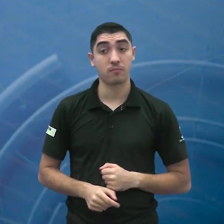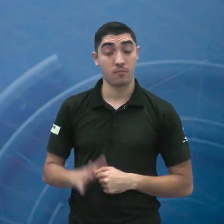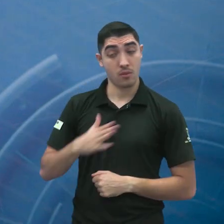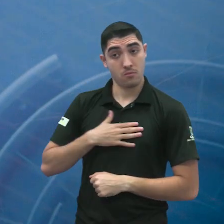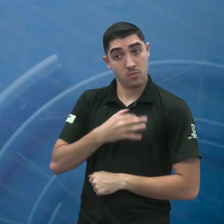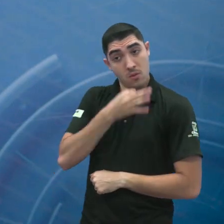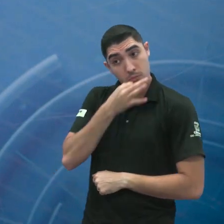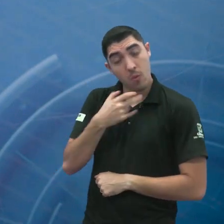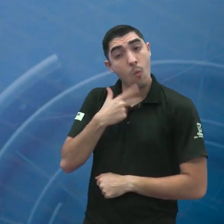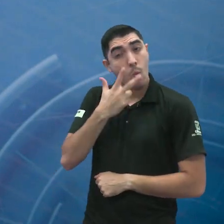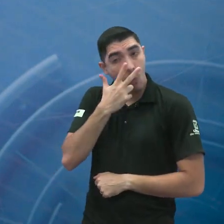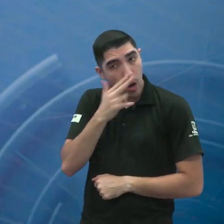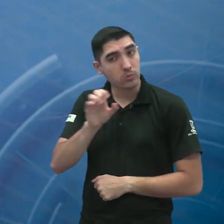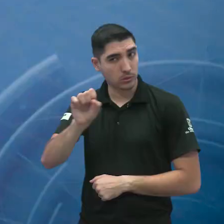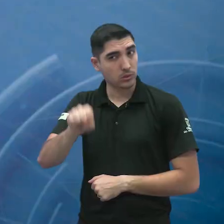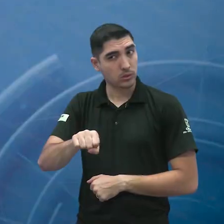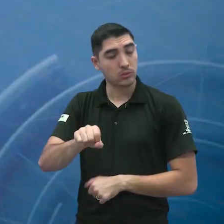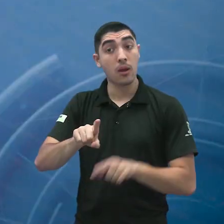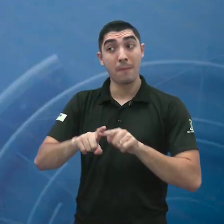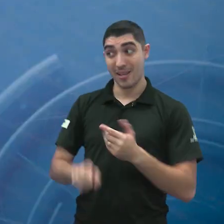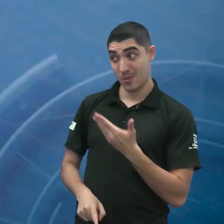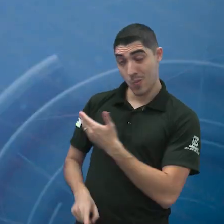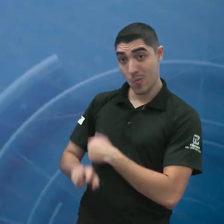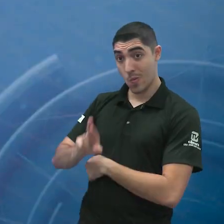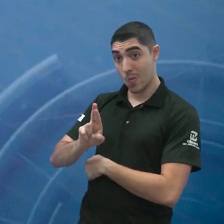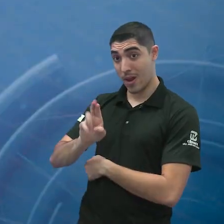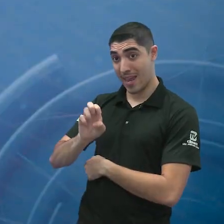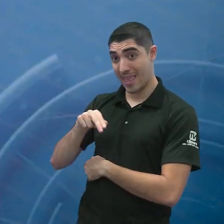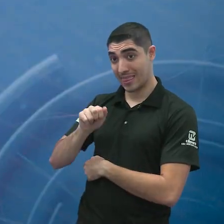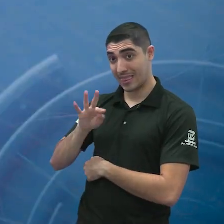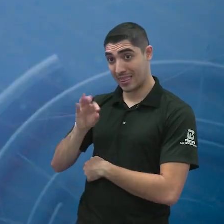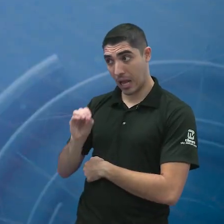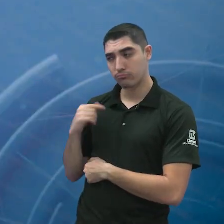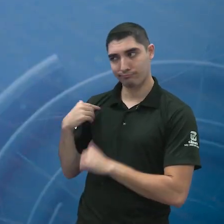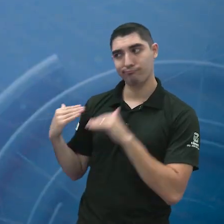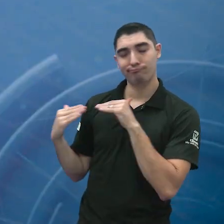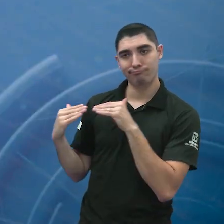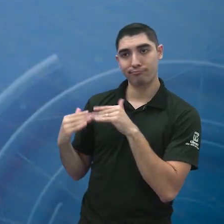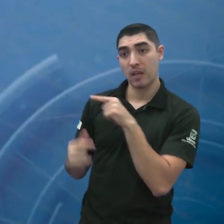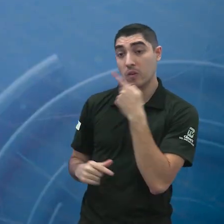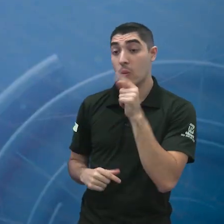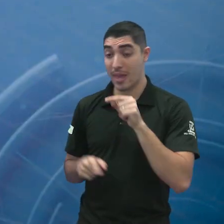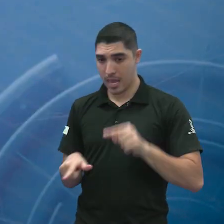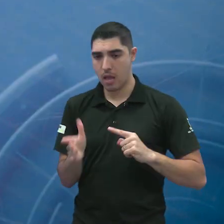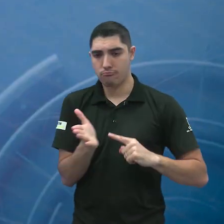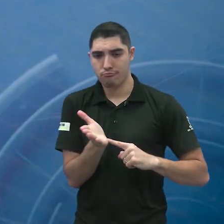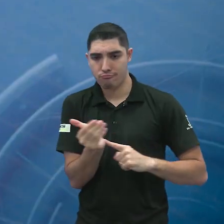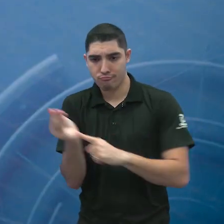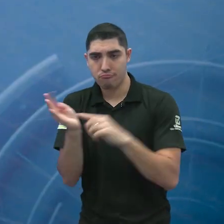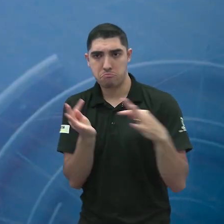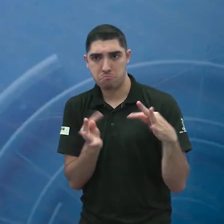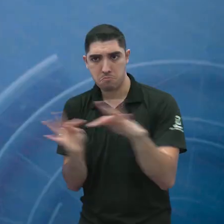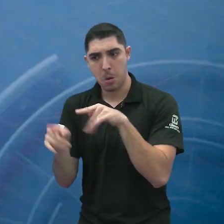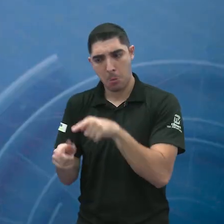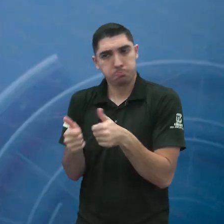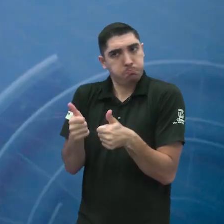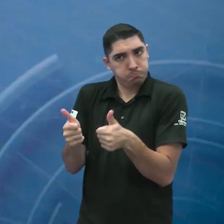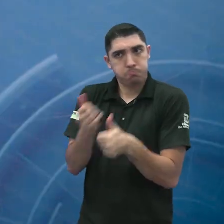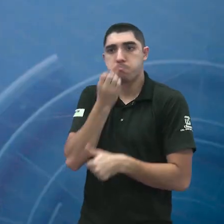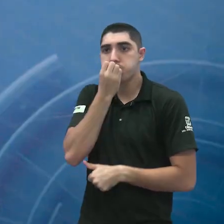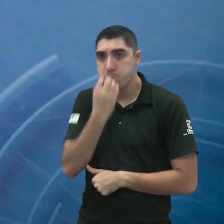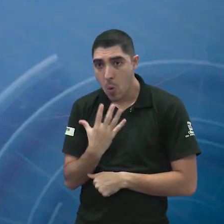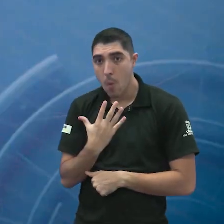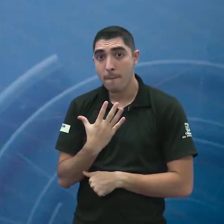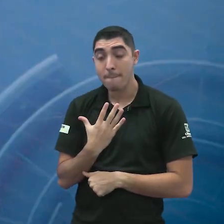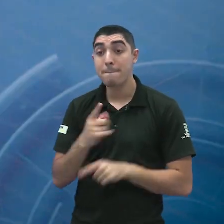Acredito que sim. Porém, um ponto importantíssimo é o que o Renato trouxe, de o quanto que as tecnologias, sim, vão ser suficientes para fazer